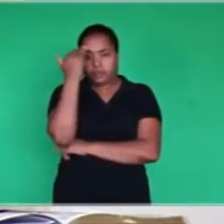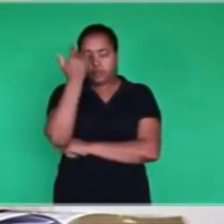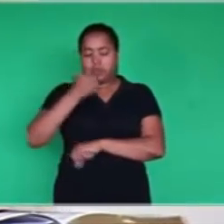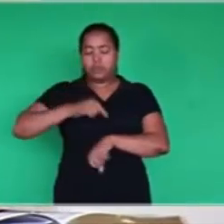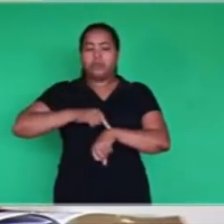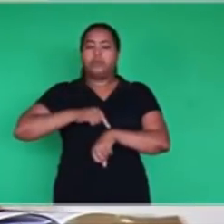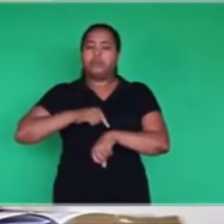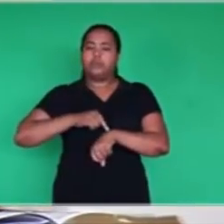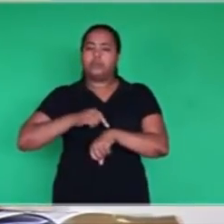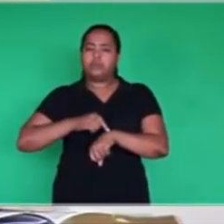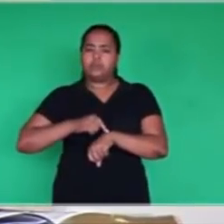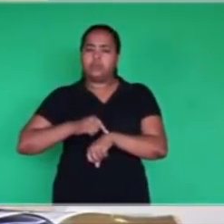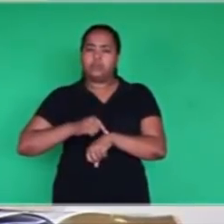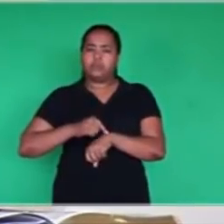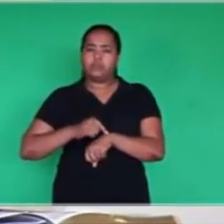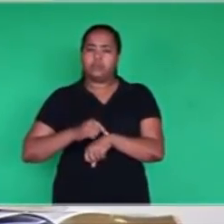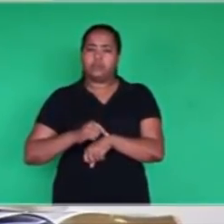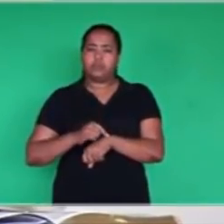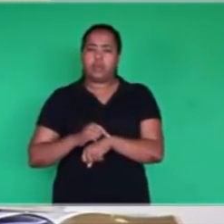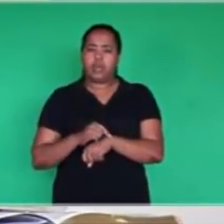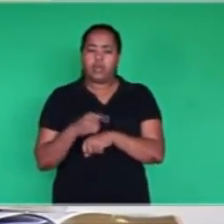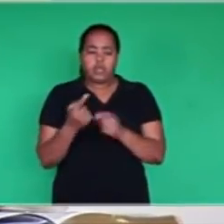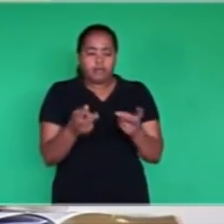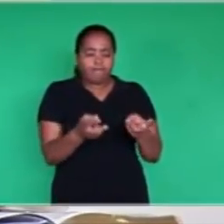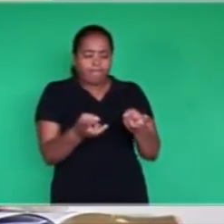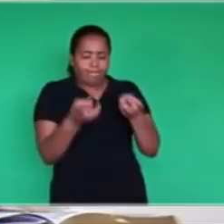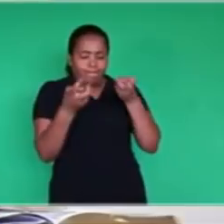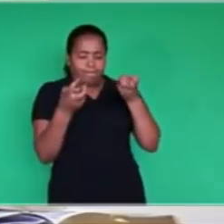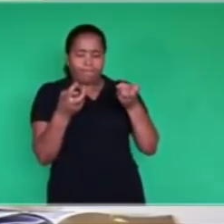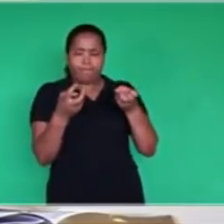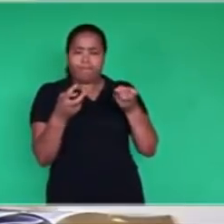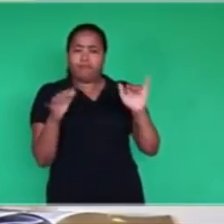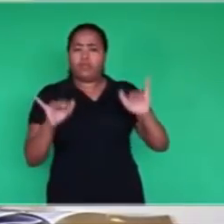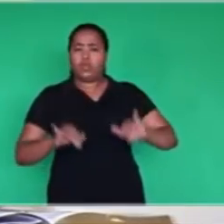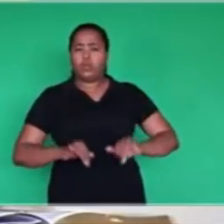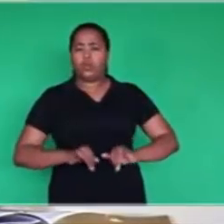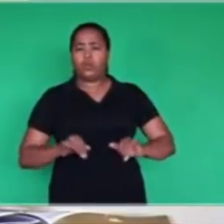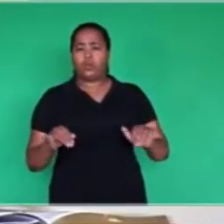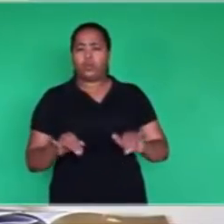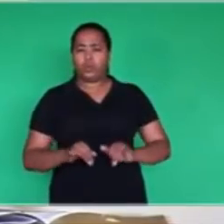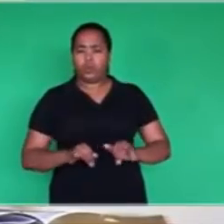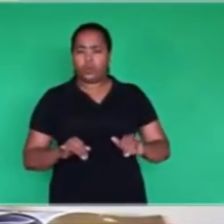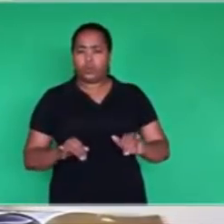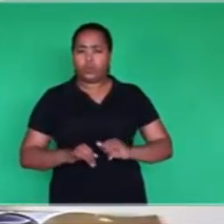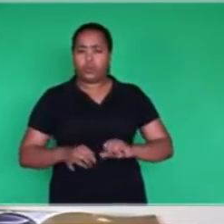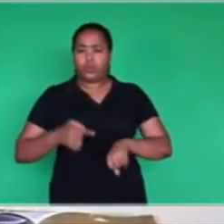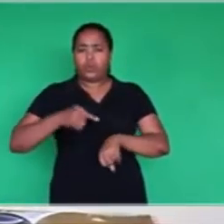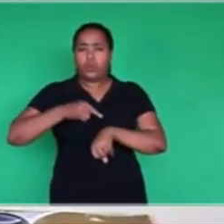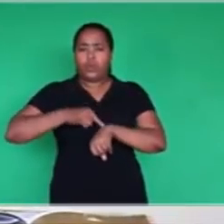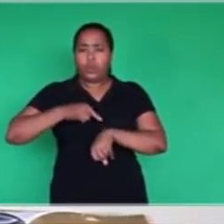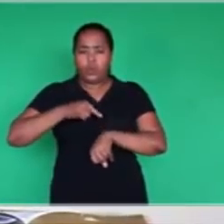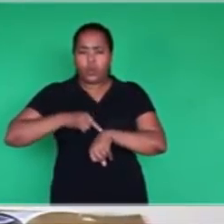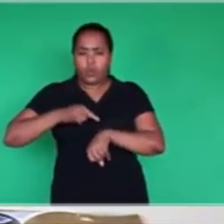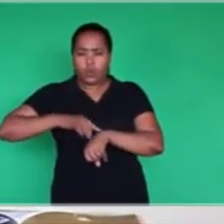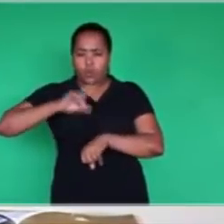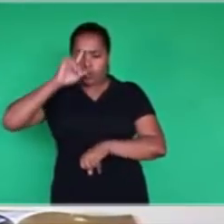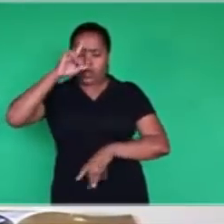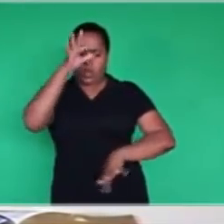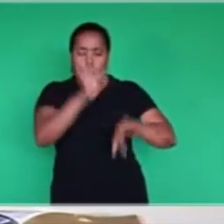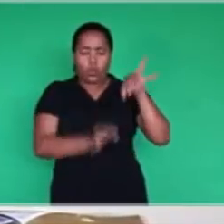vir o sofrimento pelo qual vai passar quando Deus executar o seu juízo sobre a